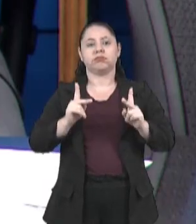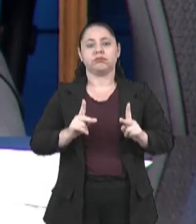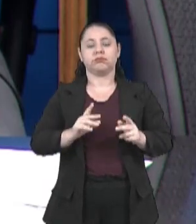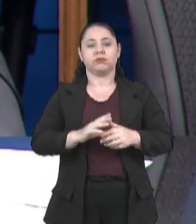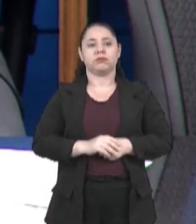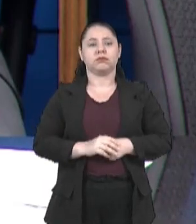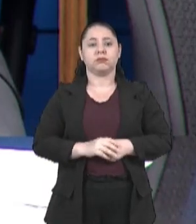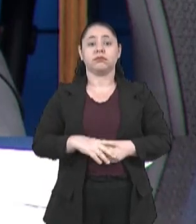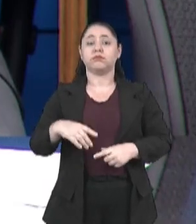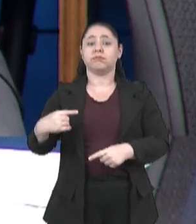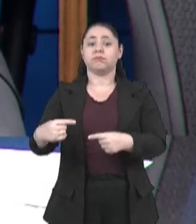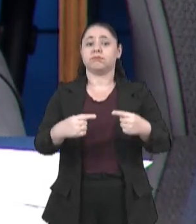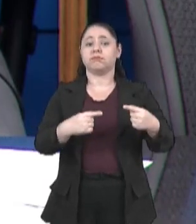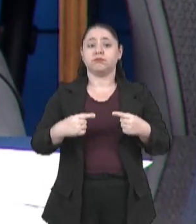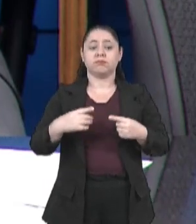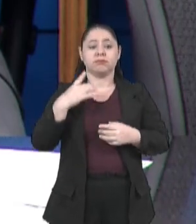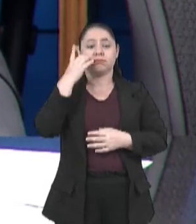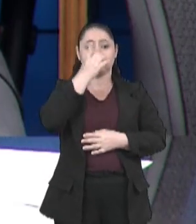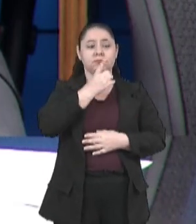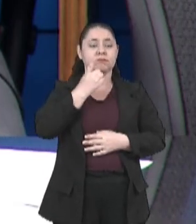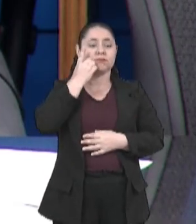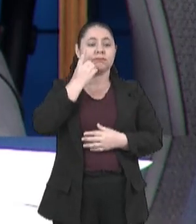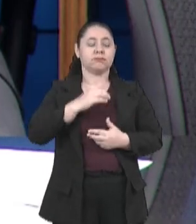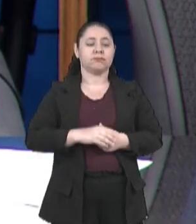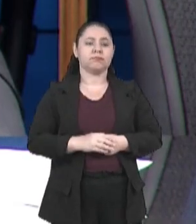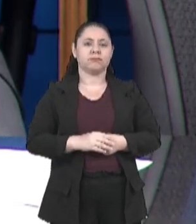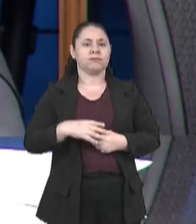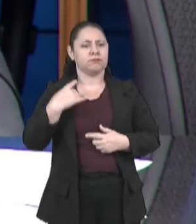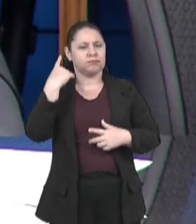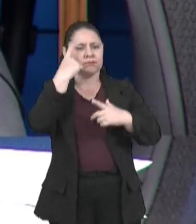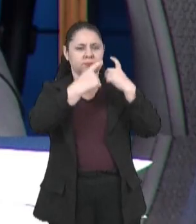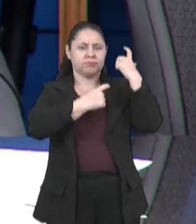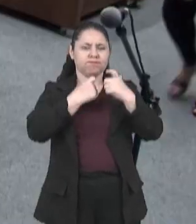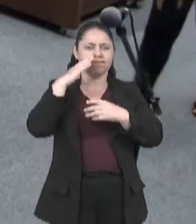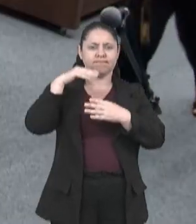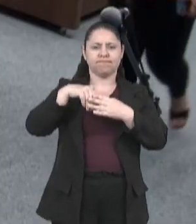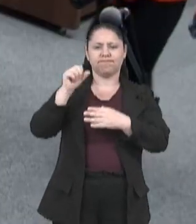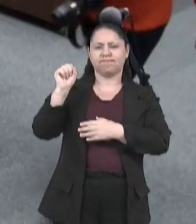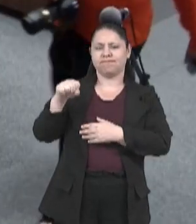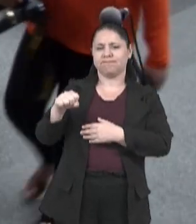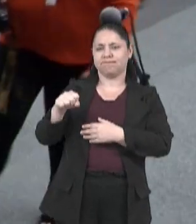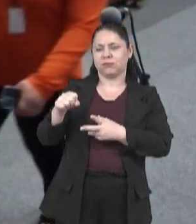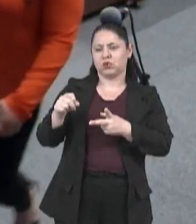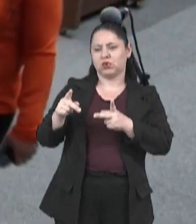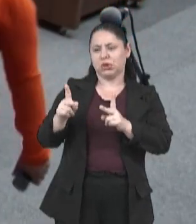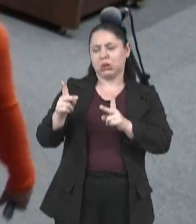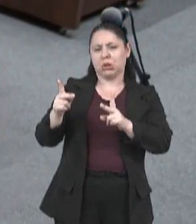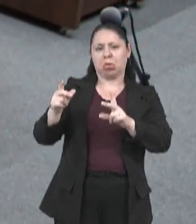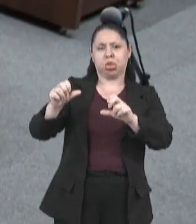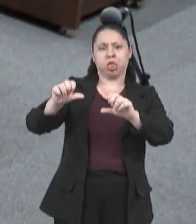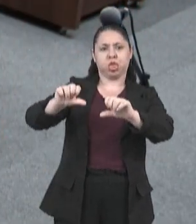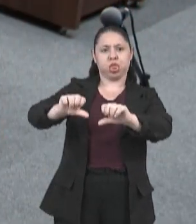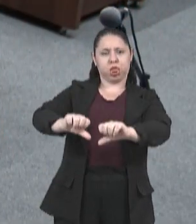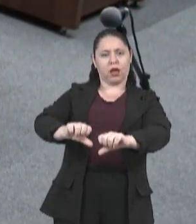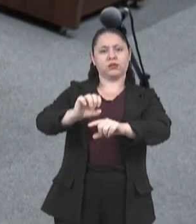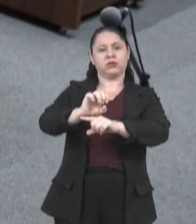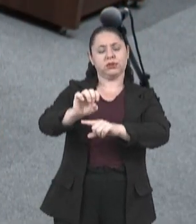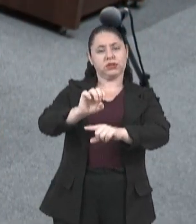discussão? Essa é a realidade. Portanto, eu fico muito preocupado. Eu não sei se eu voto favorável para continuar afundando o